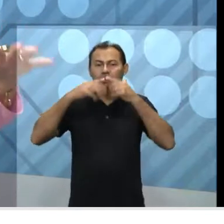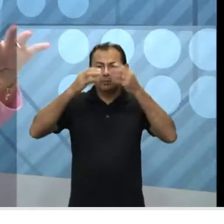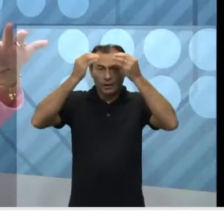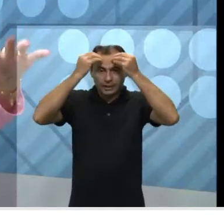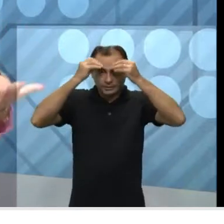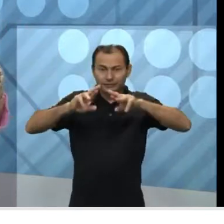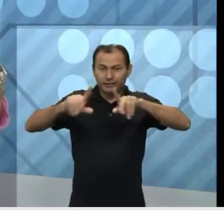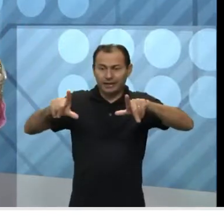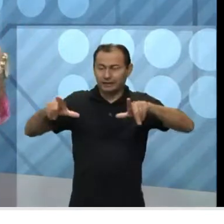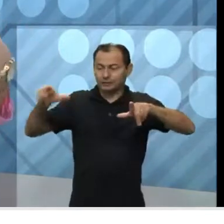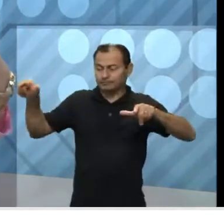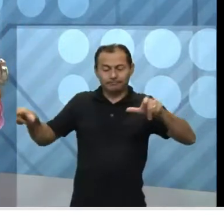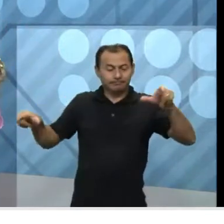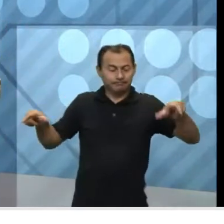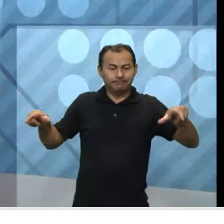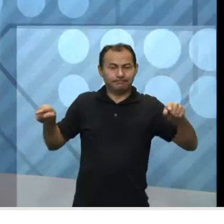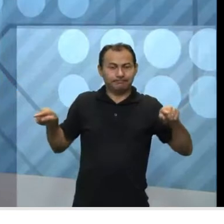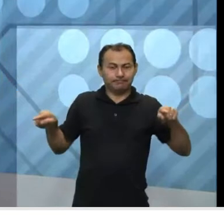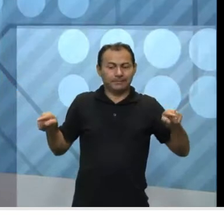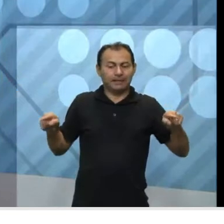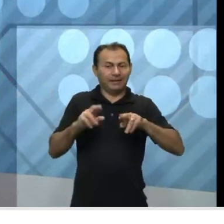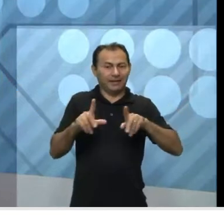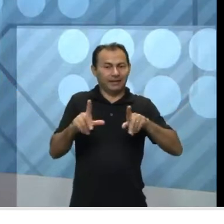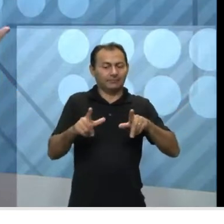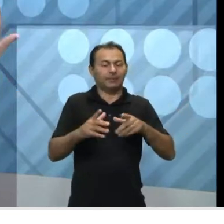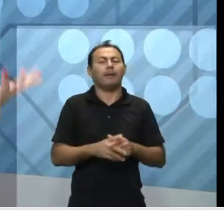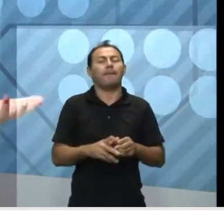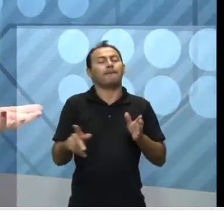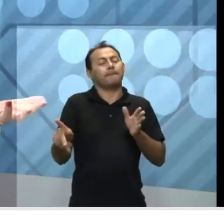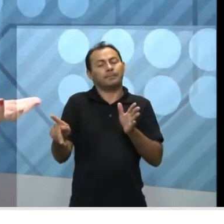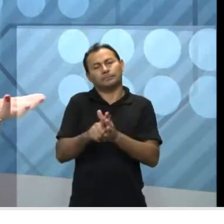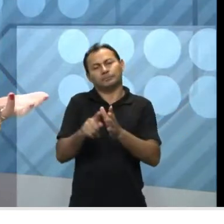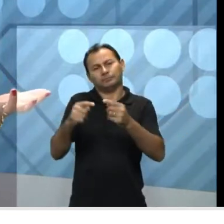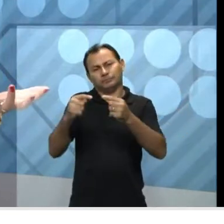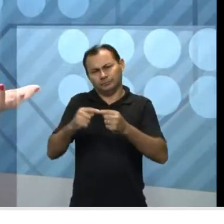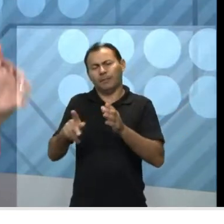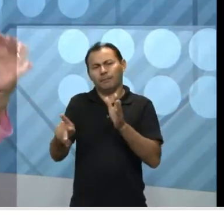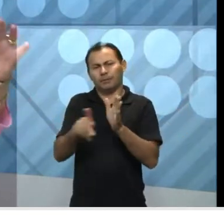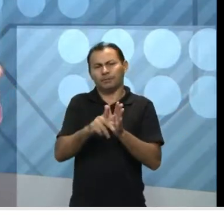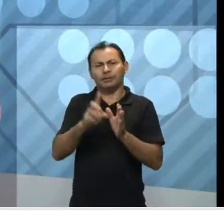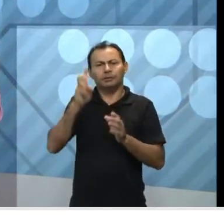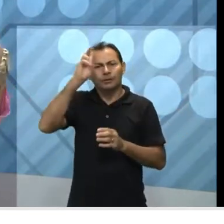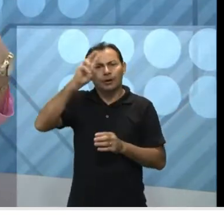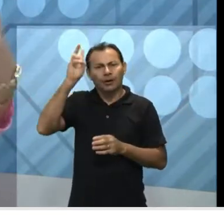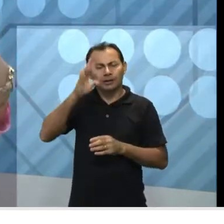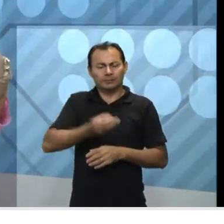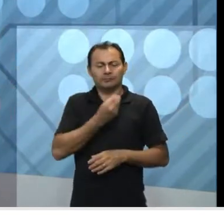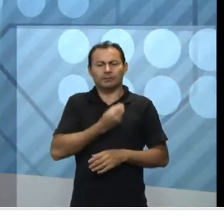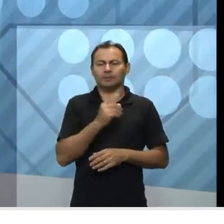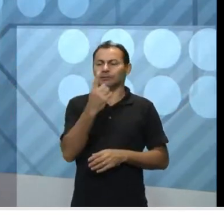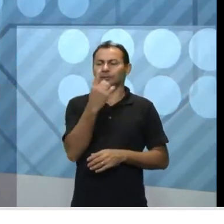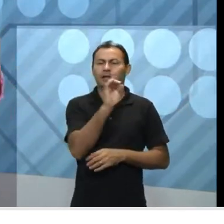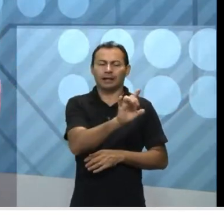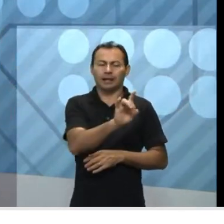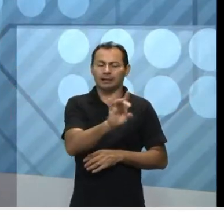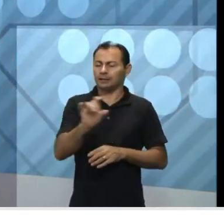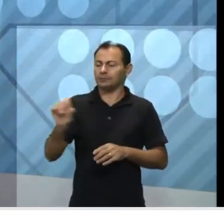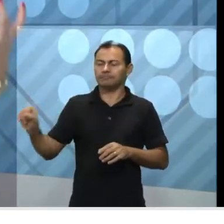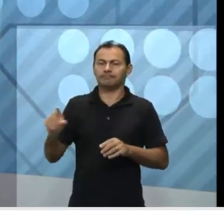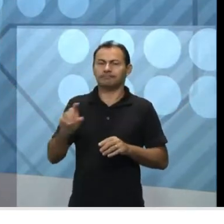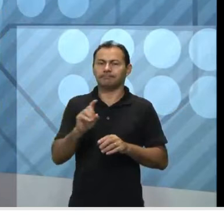também com a própria história de vida de cada um. Não é? O que cada um foi absorvendo de informação no